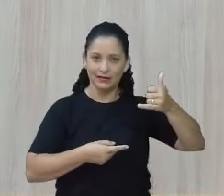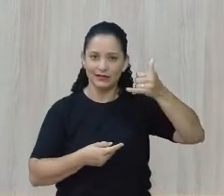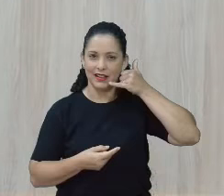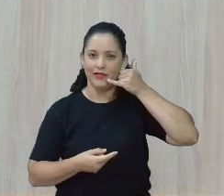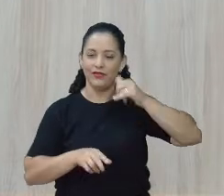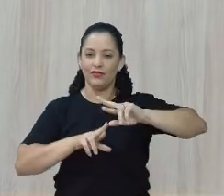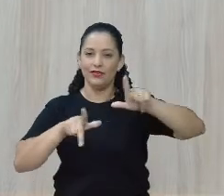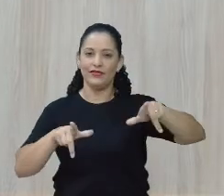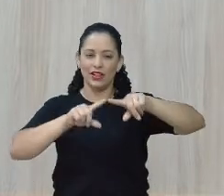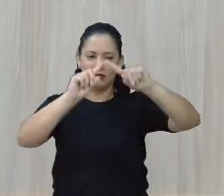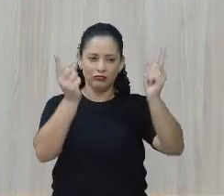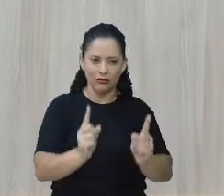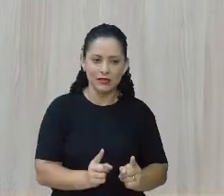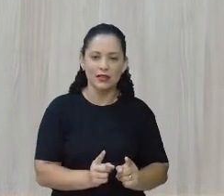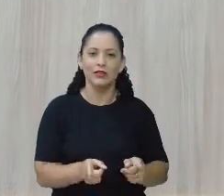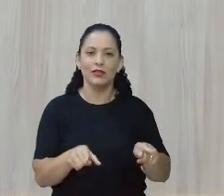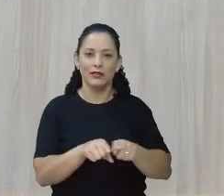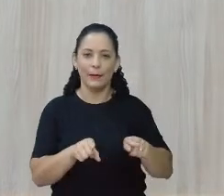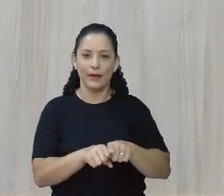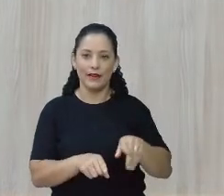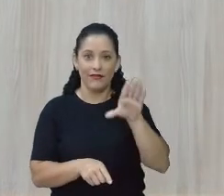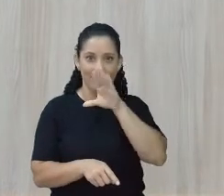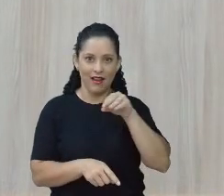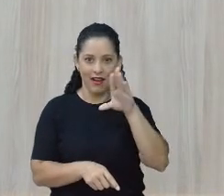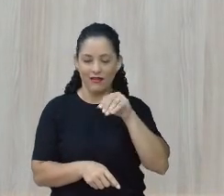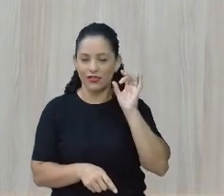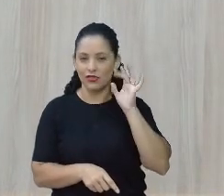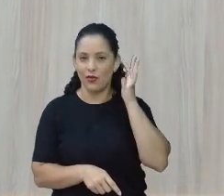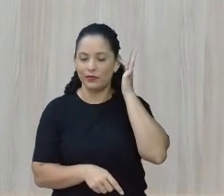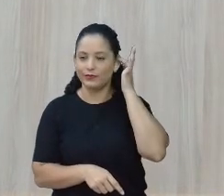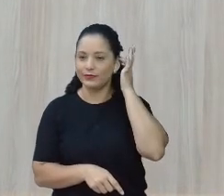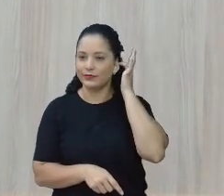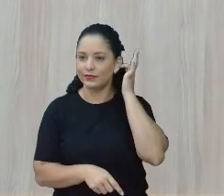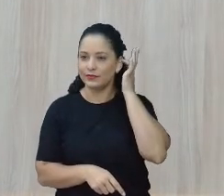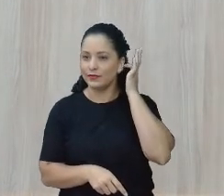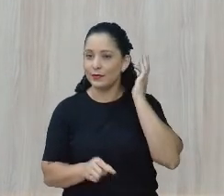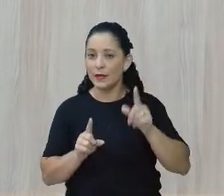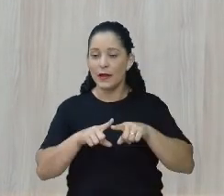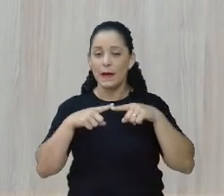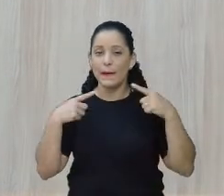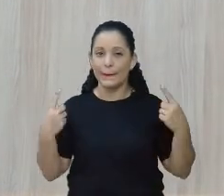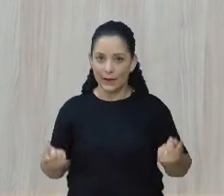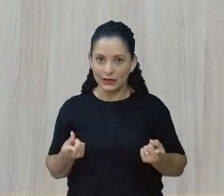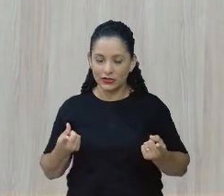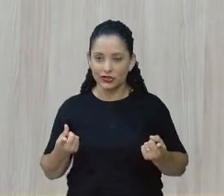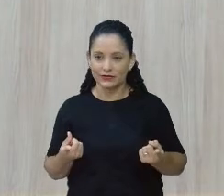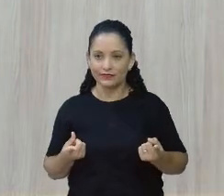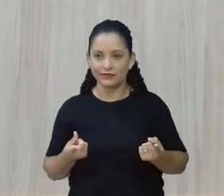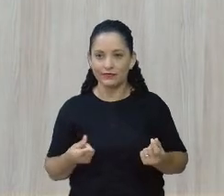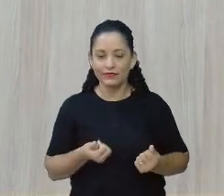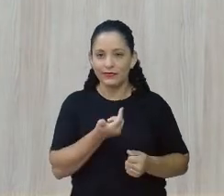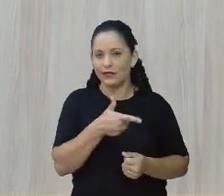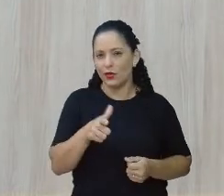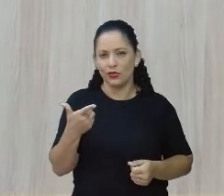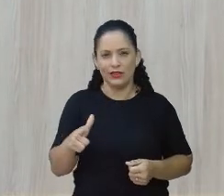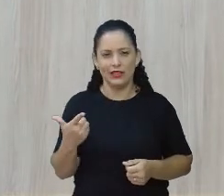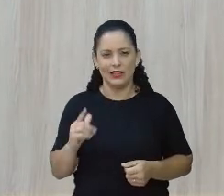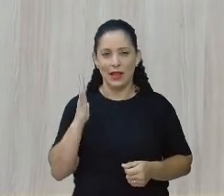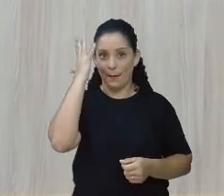sua função um pouco diferentes. Ele falava como os de hoje, mas ele não tinha um design